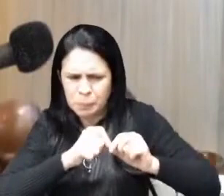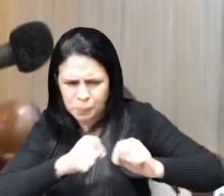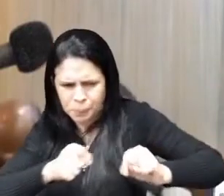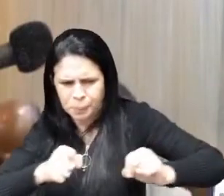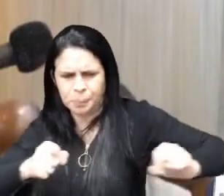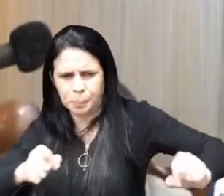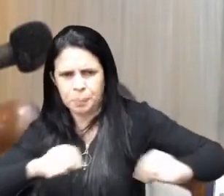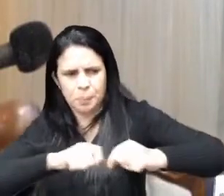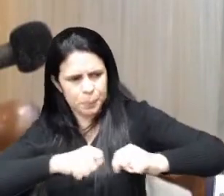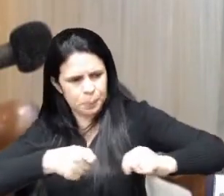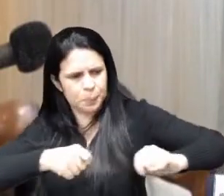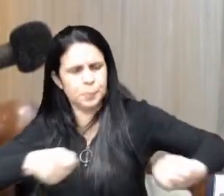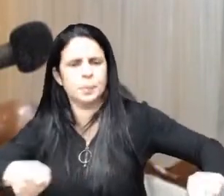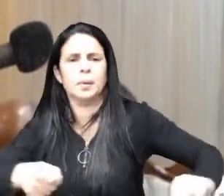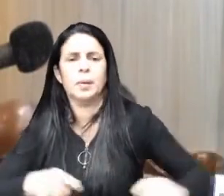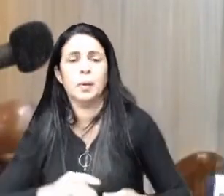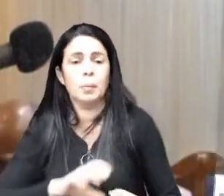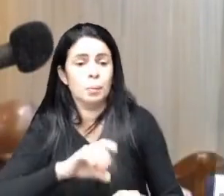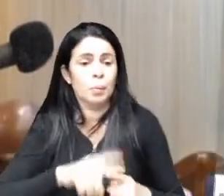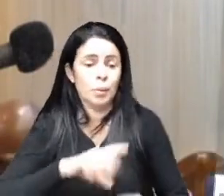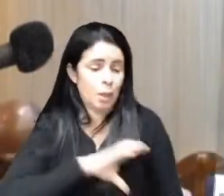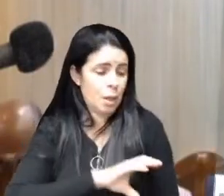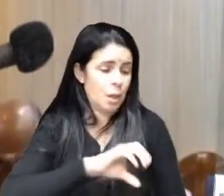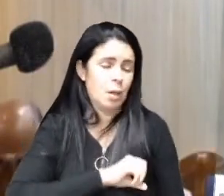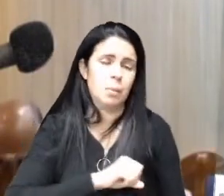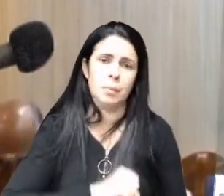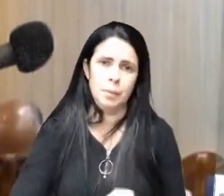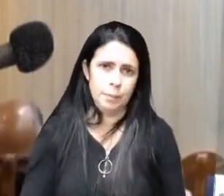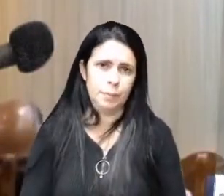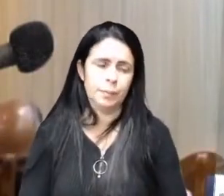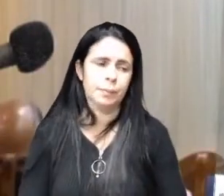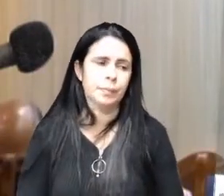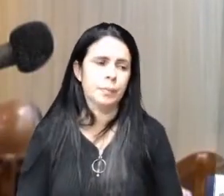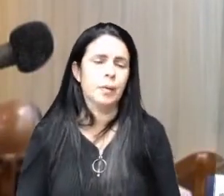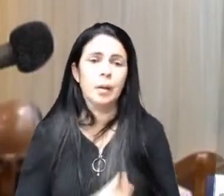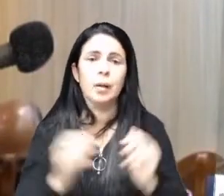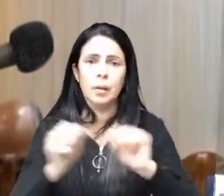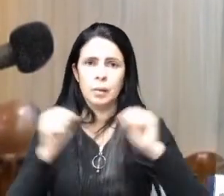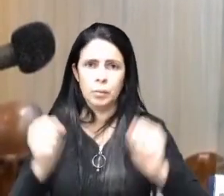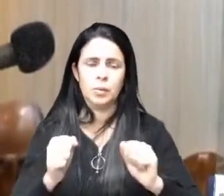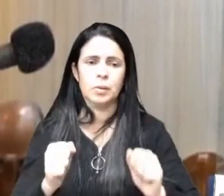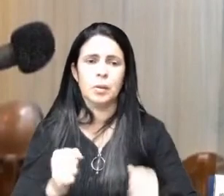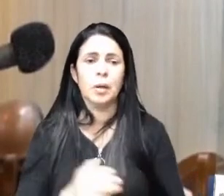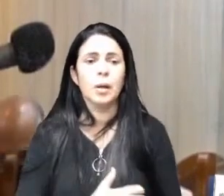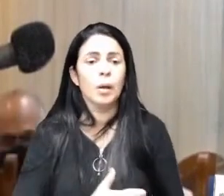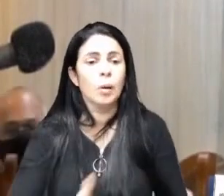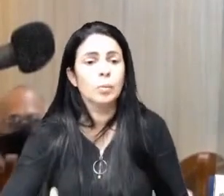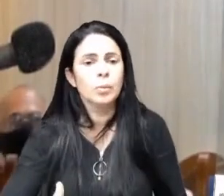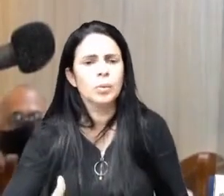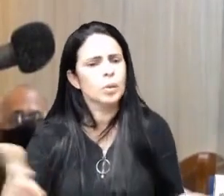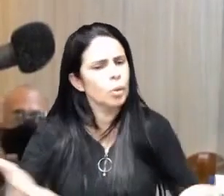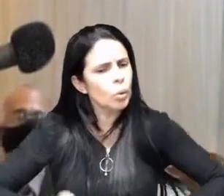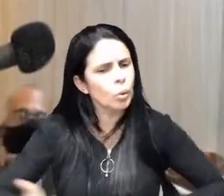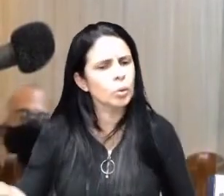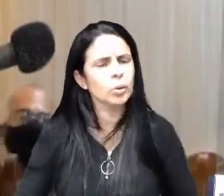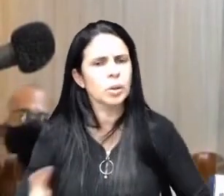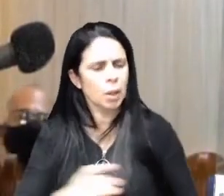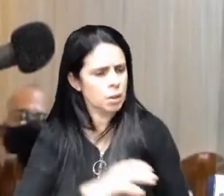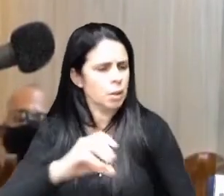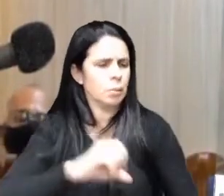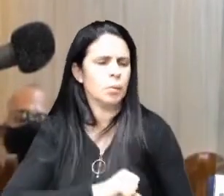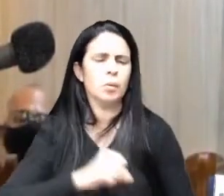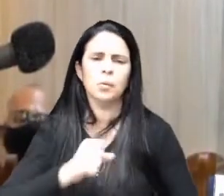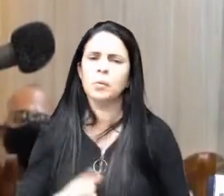que pode fazer, porque ama, aleluia, aleluia. A partir de hoje, esse amor vai aparecer na